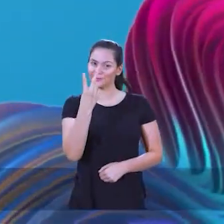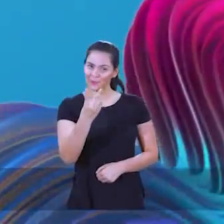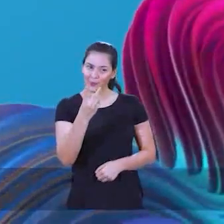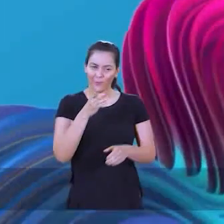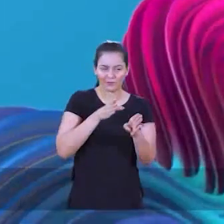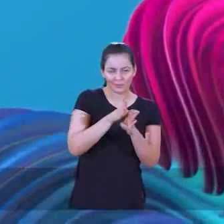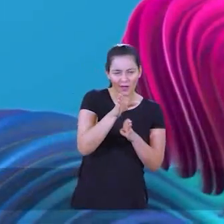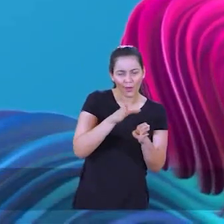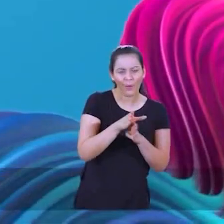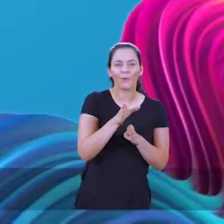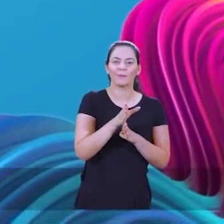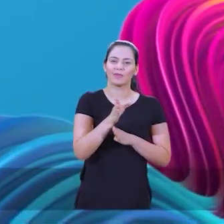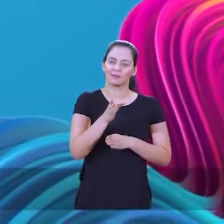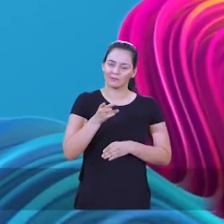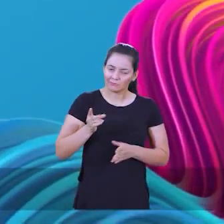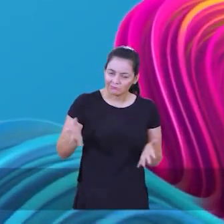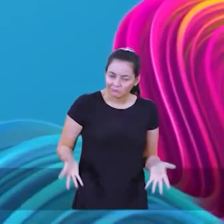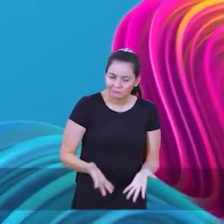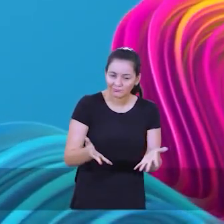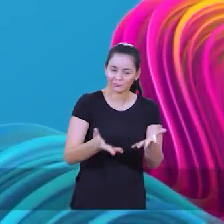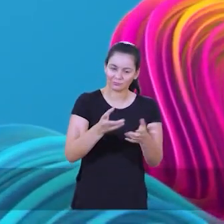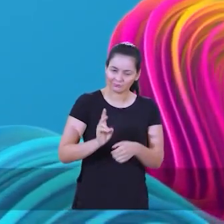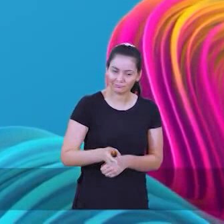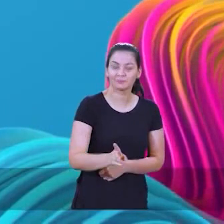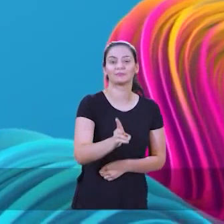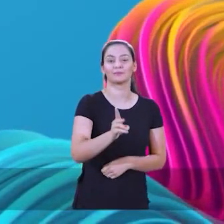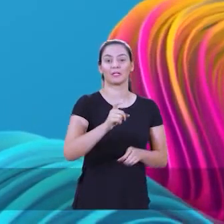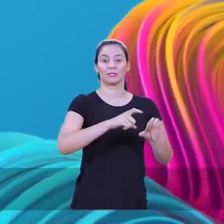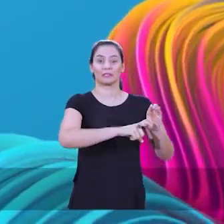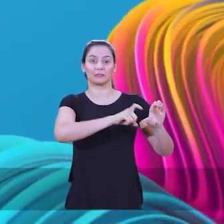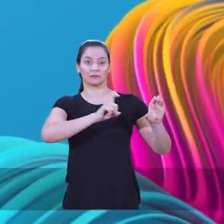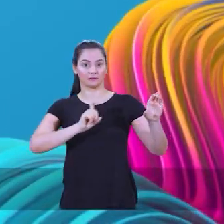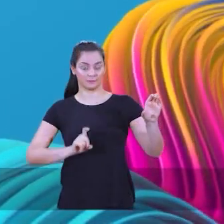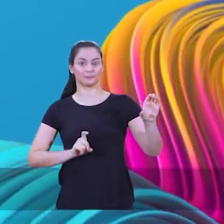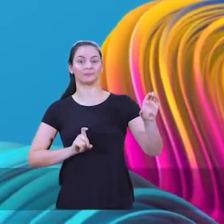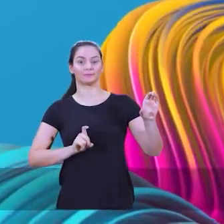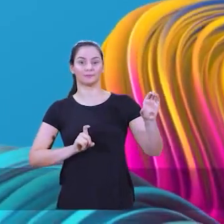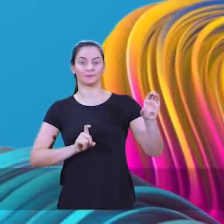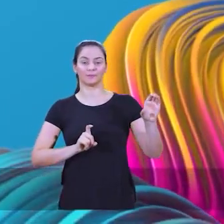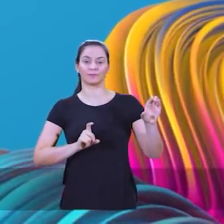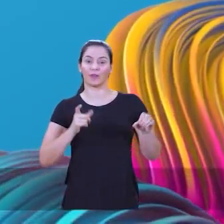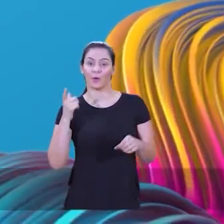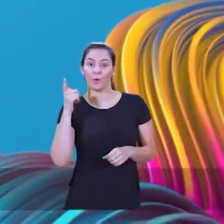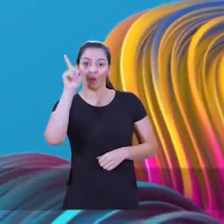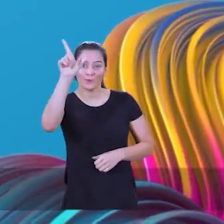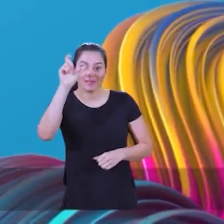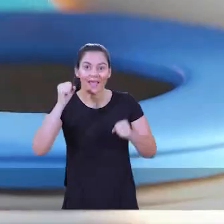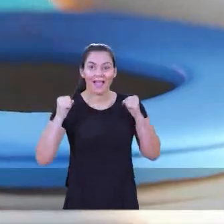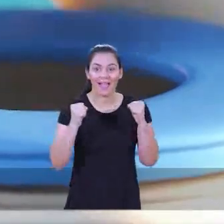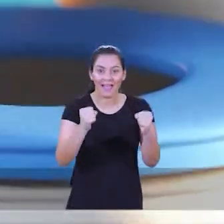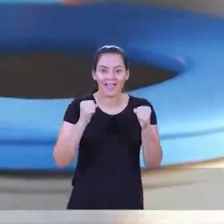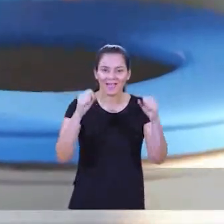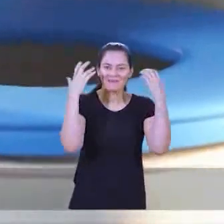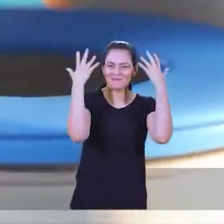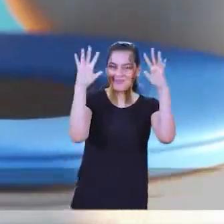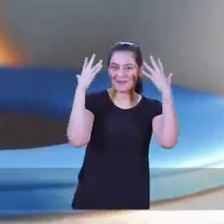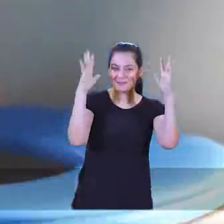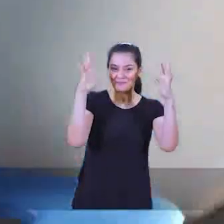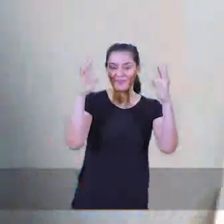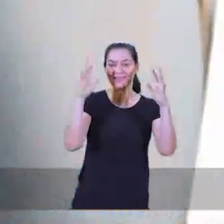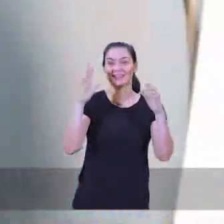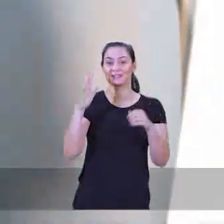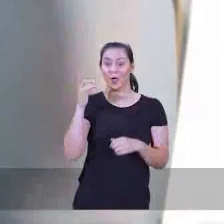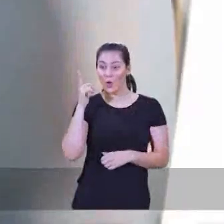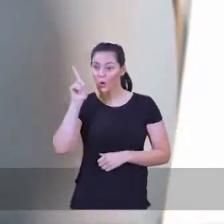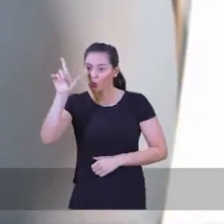é indicado continuar incentivando a independência da criança e elogiando suas conquistas para criar o hábito. Se o desfraude deu